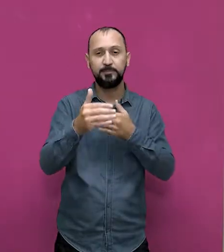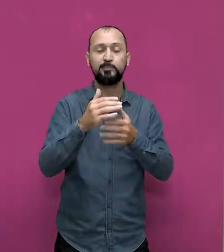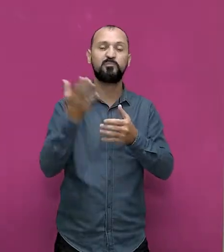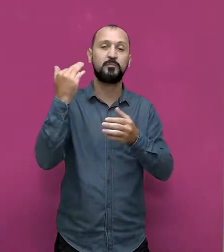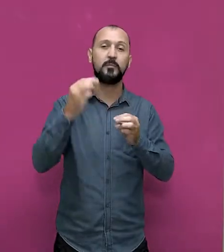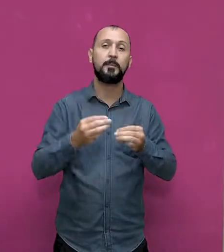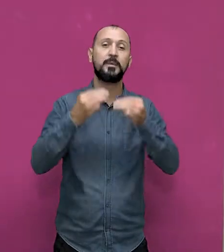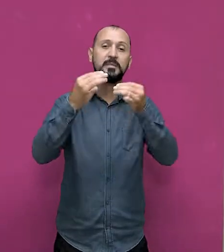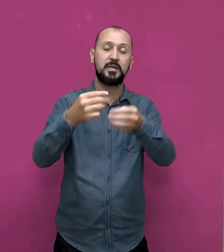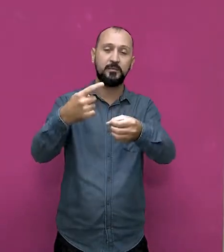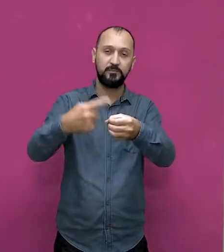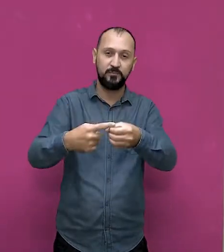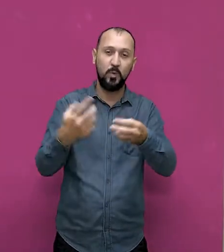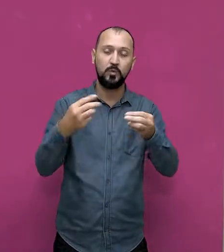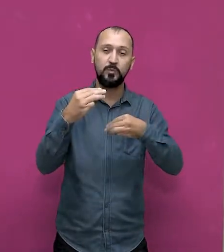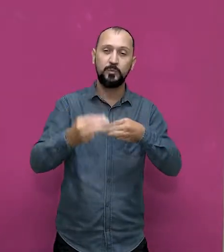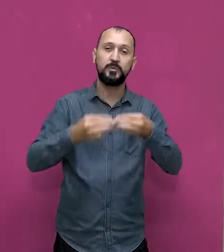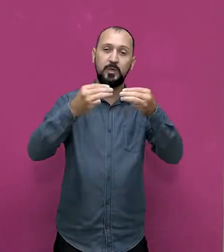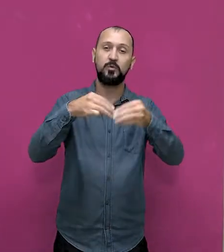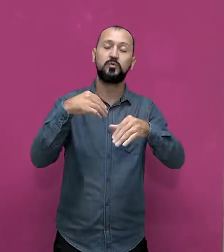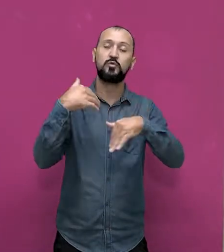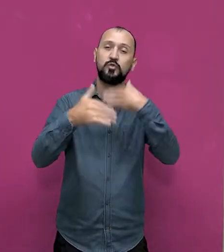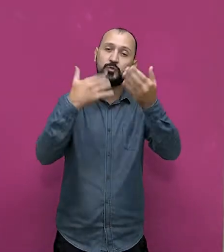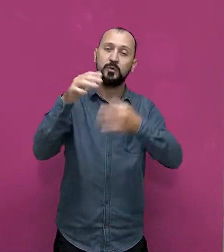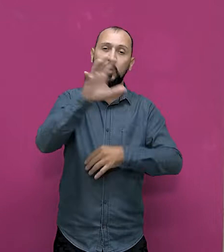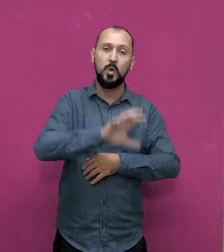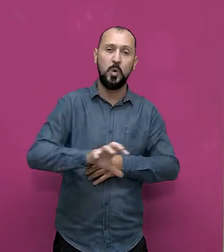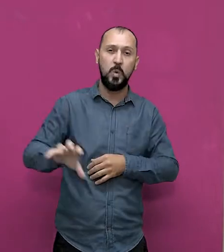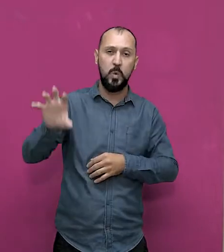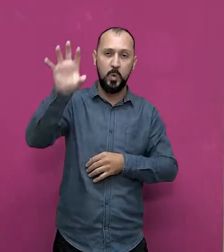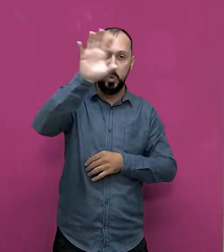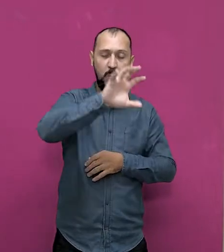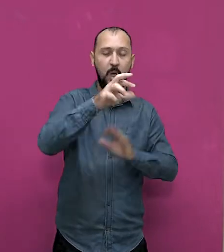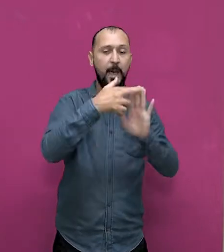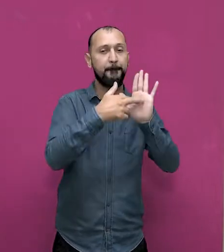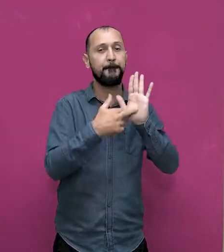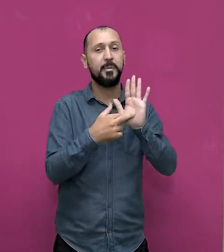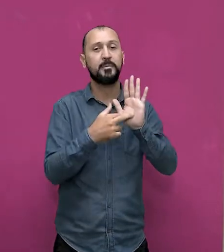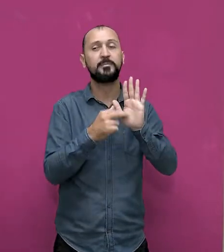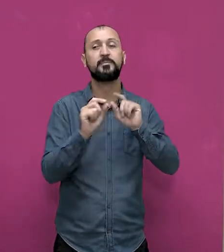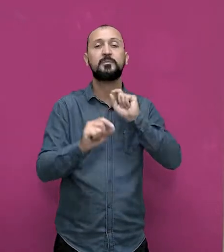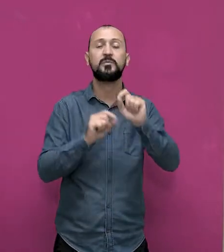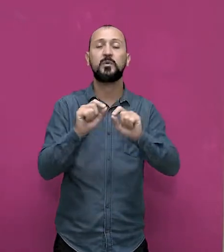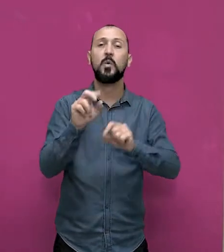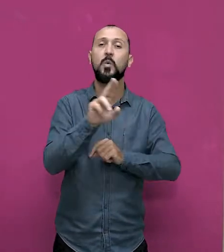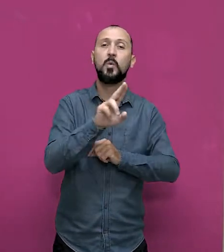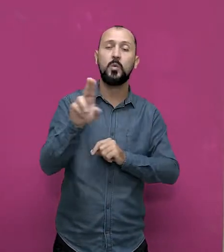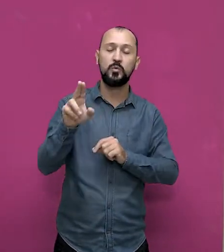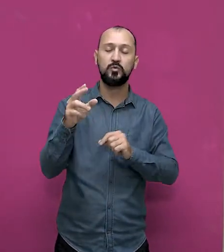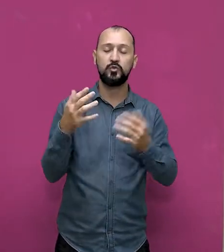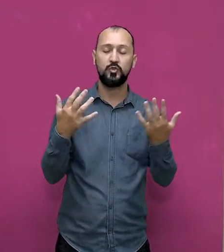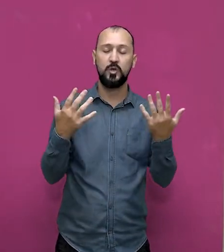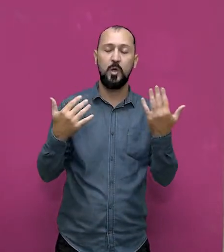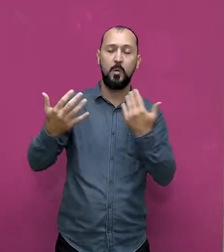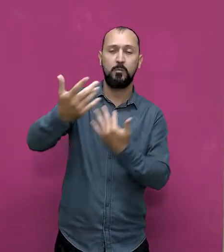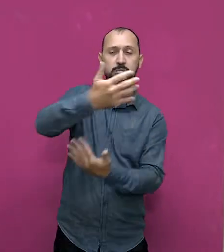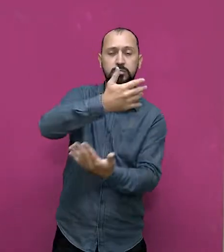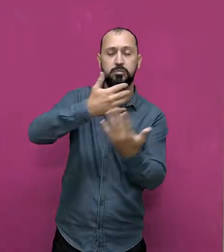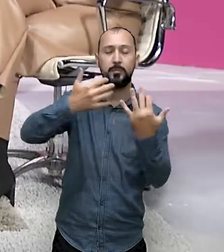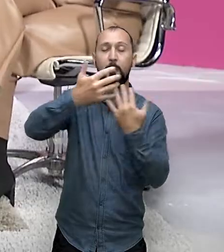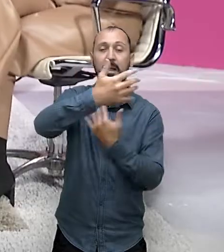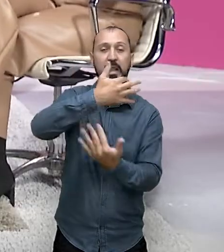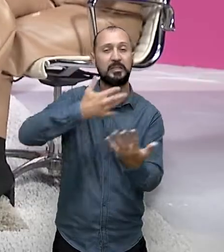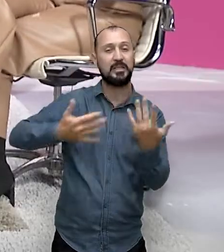Bom, o antigo Ministério das Cidades, hoje o Ministério do Desenvolvimento Regional, estabeleceu aí as regras do que se chama